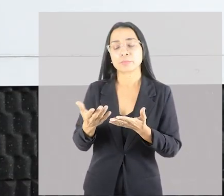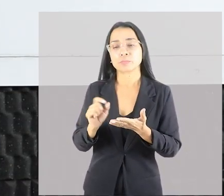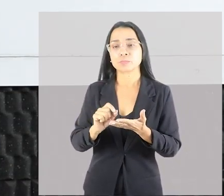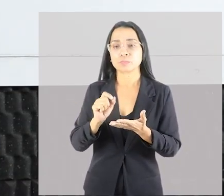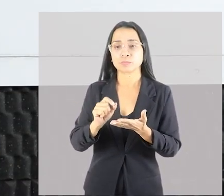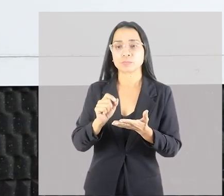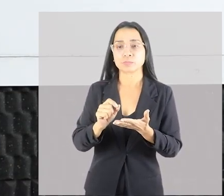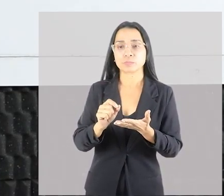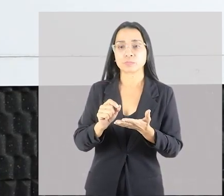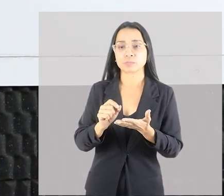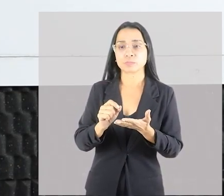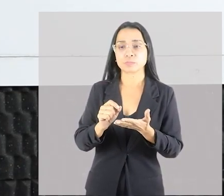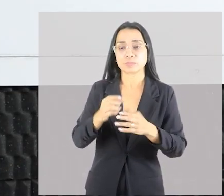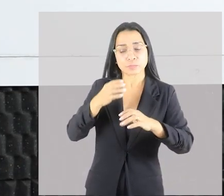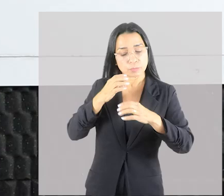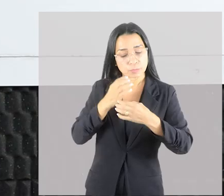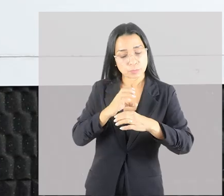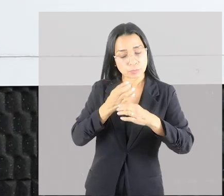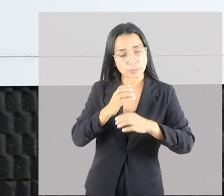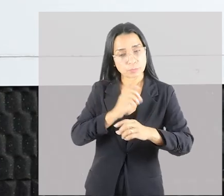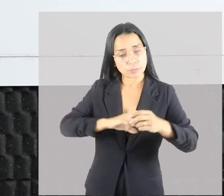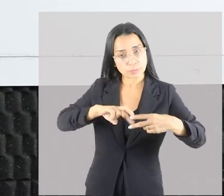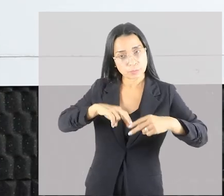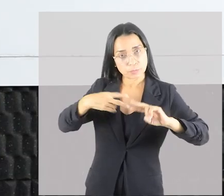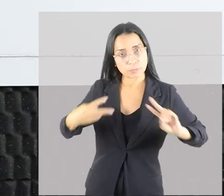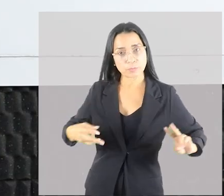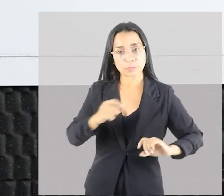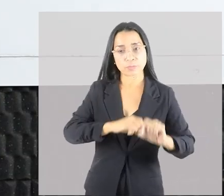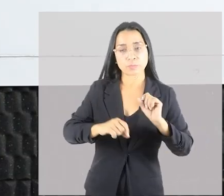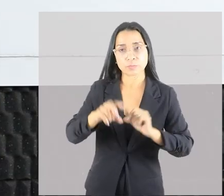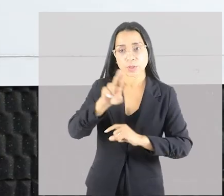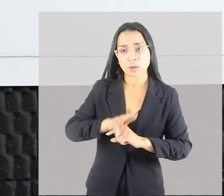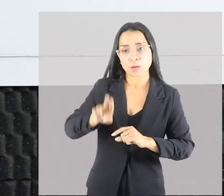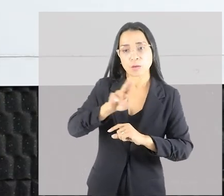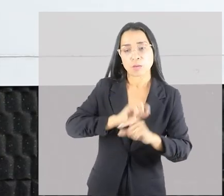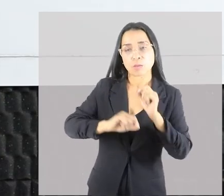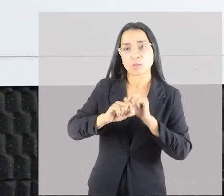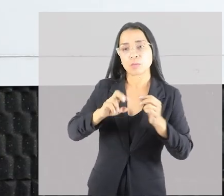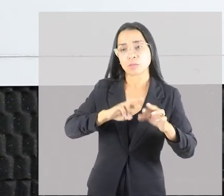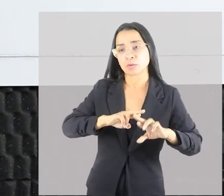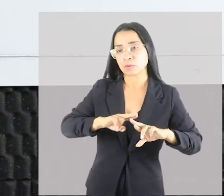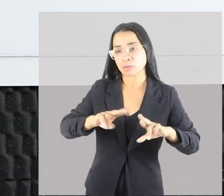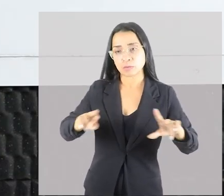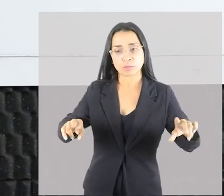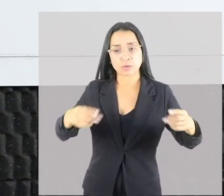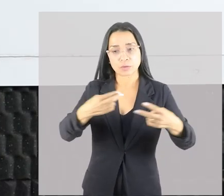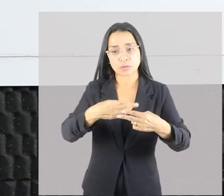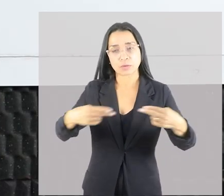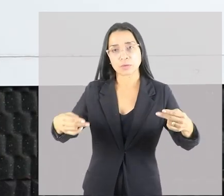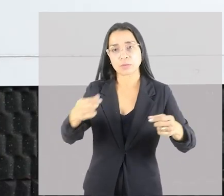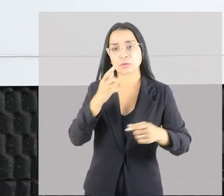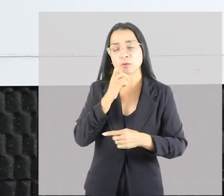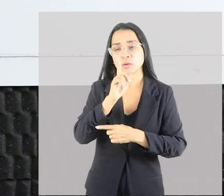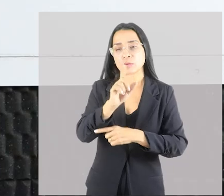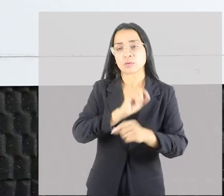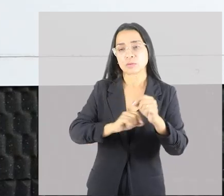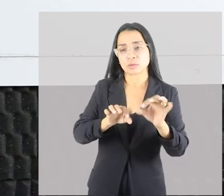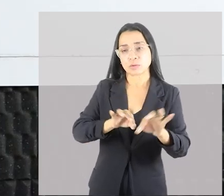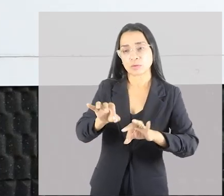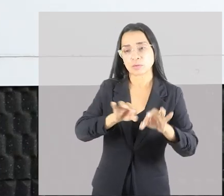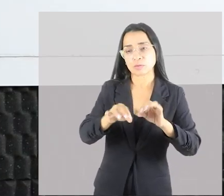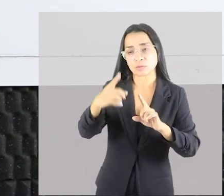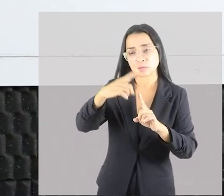né? É quando a gente utiliza vários fatores genéticos para conseguir ali montar diversos